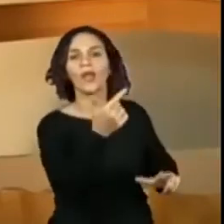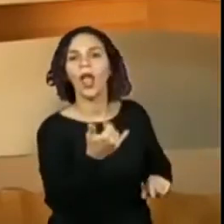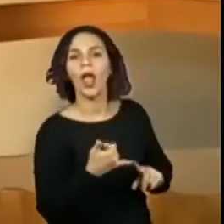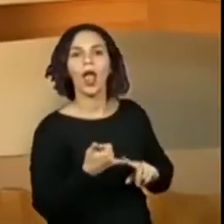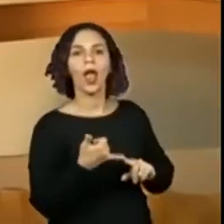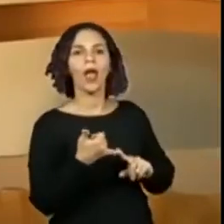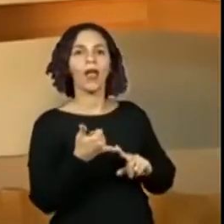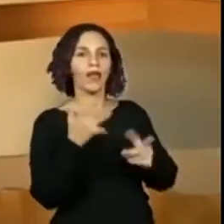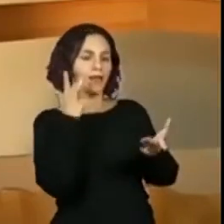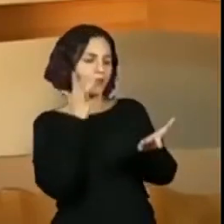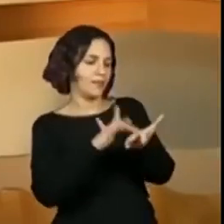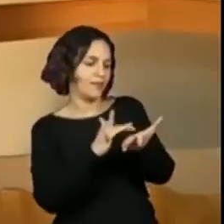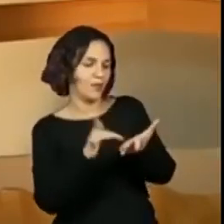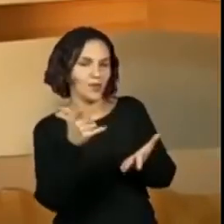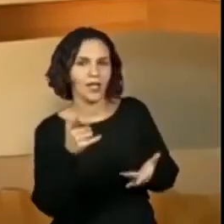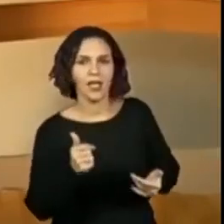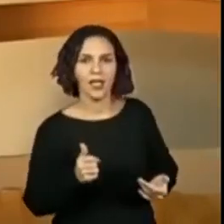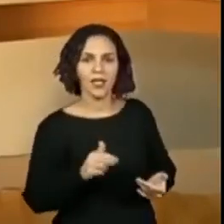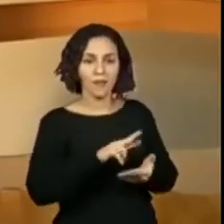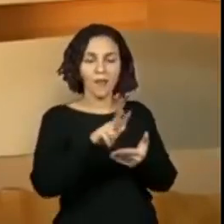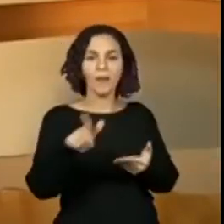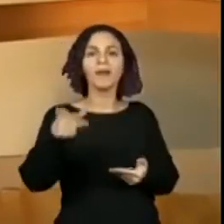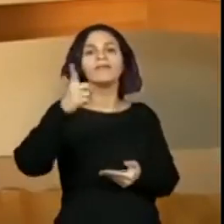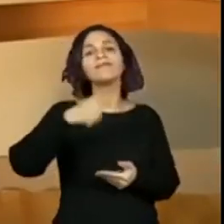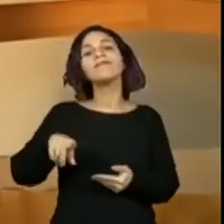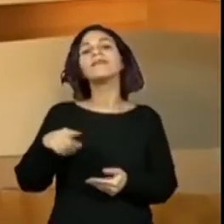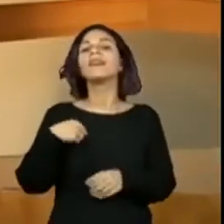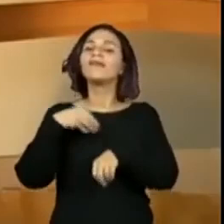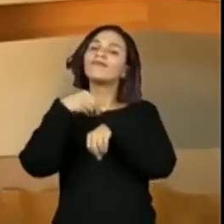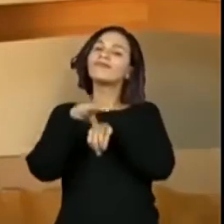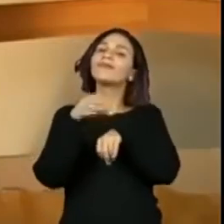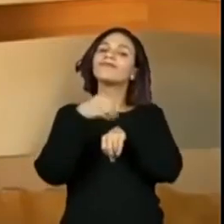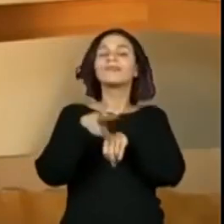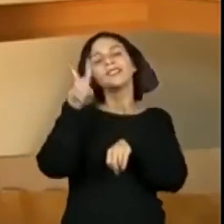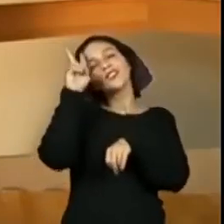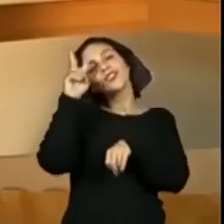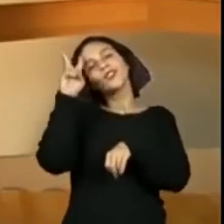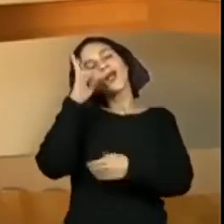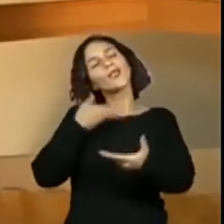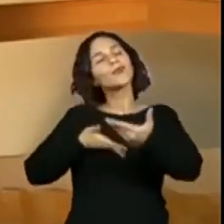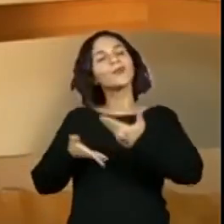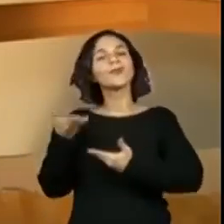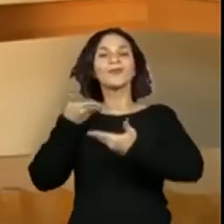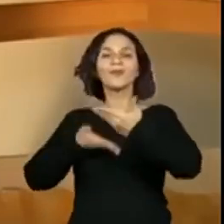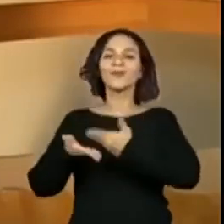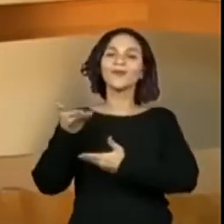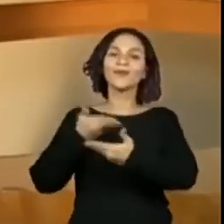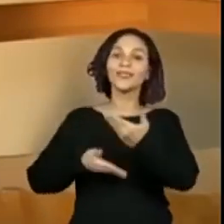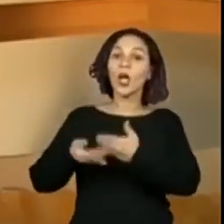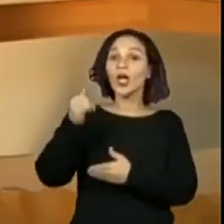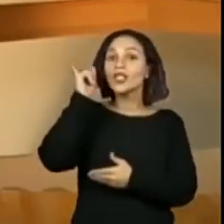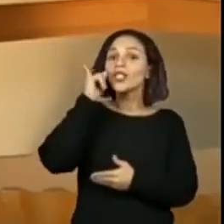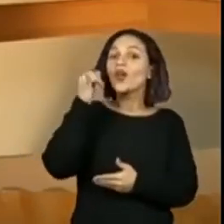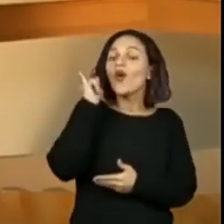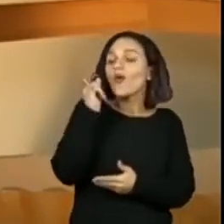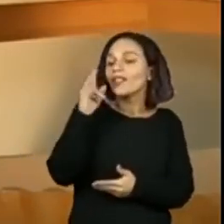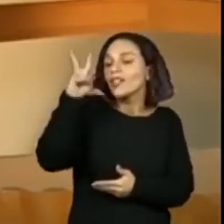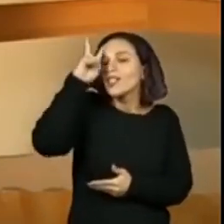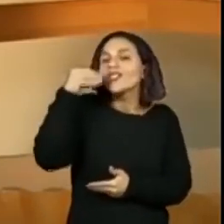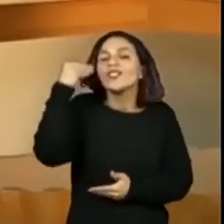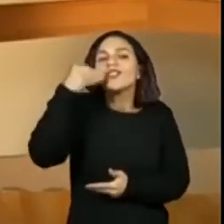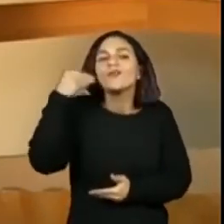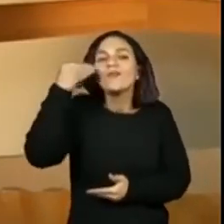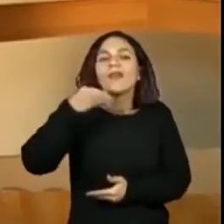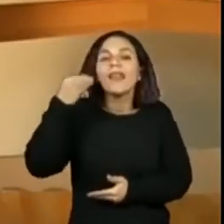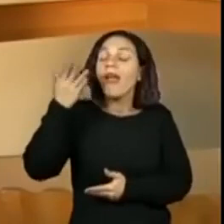tecnológicos e funcionais, a falarmos, a contarmos histórias, a procurar alguém que contou algo que aconteceu num